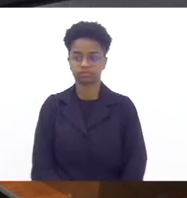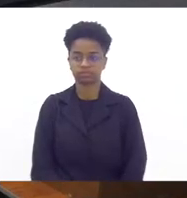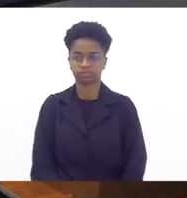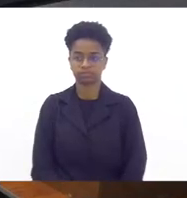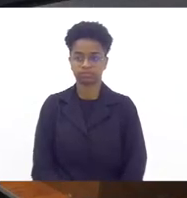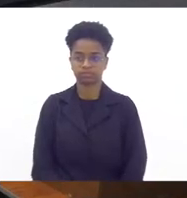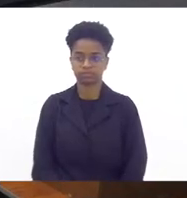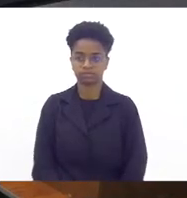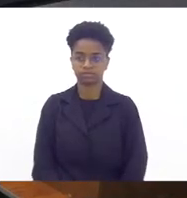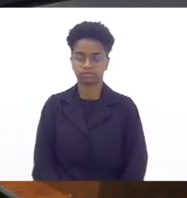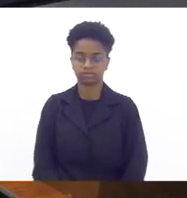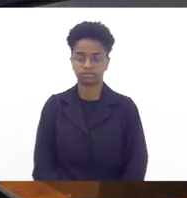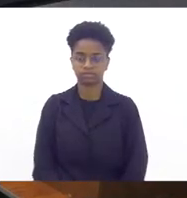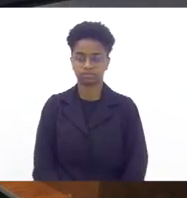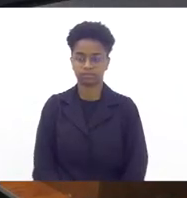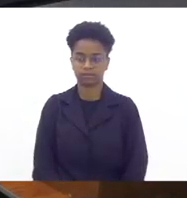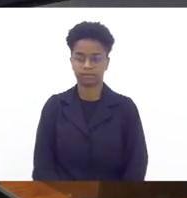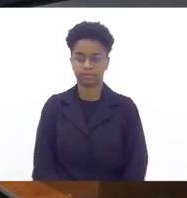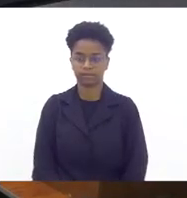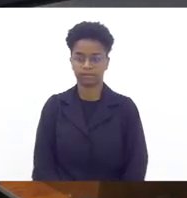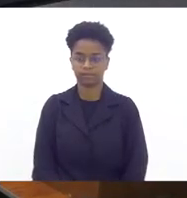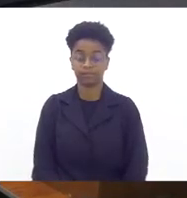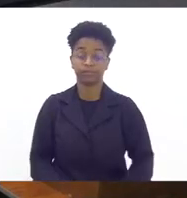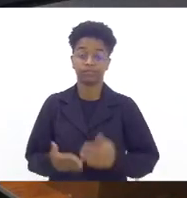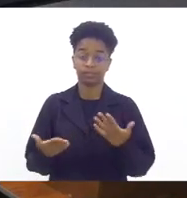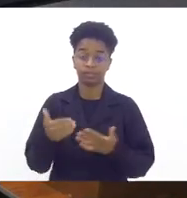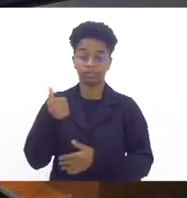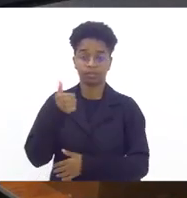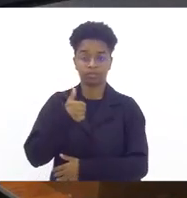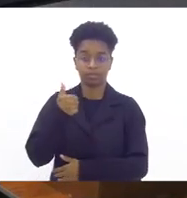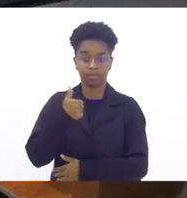Alô? Bom, em primeiro lugar...